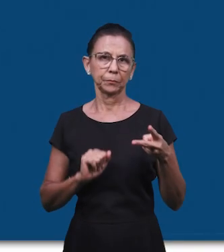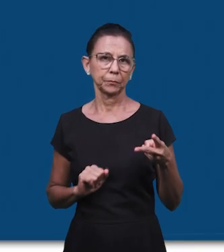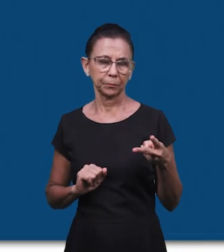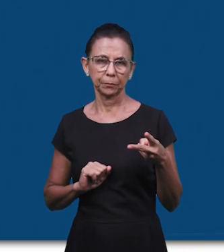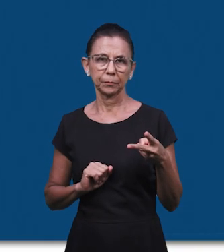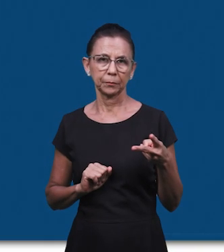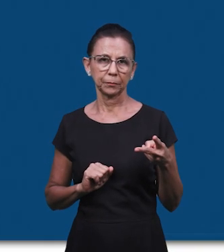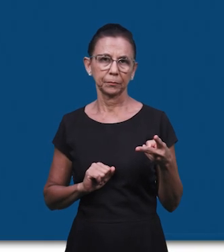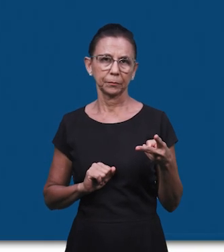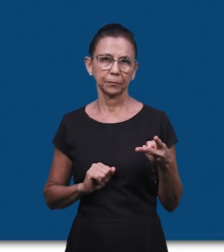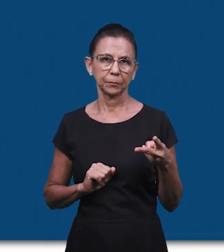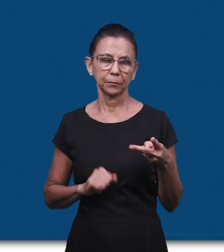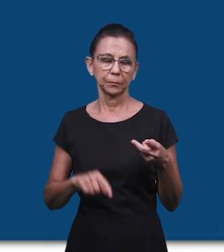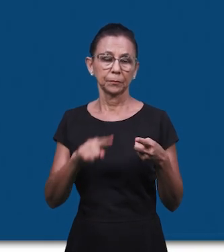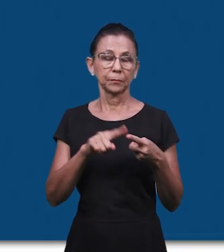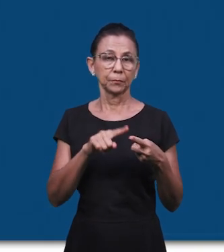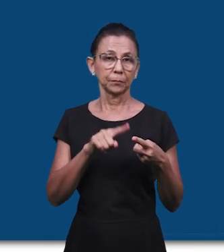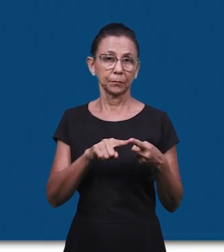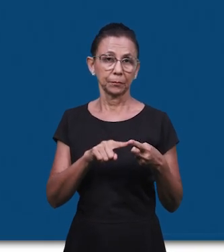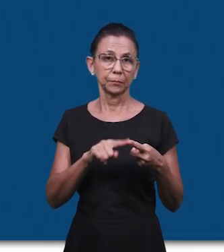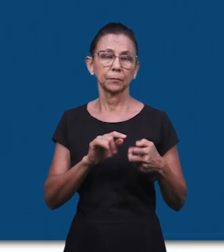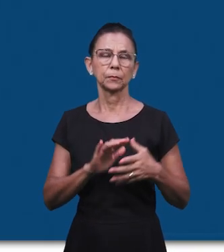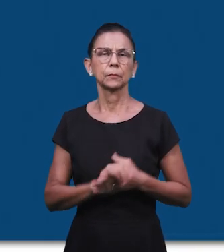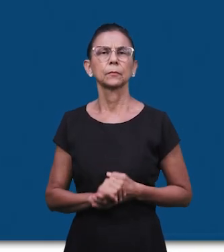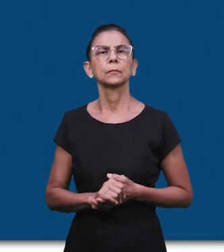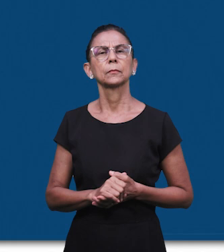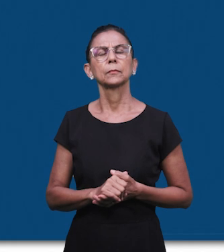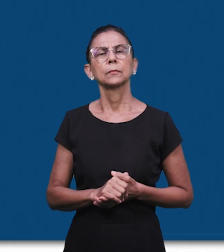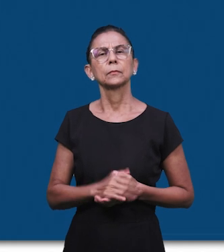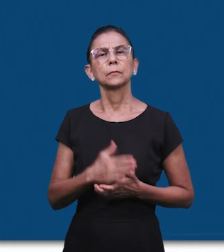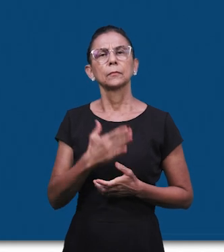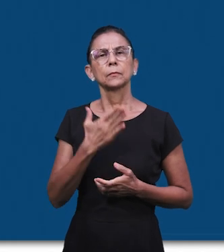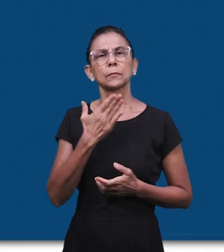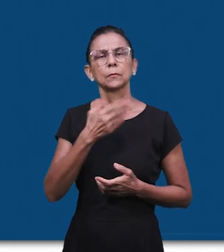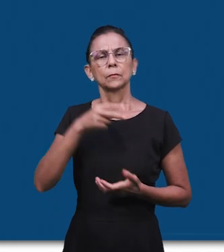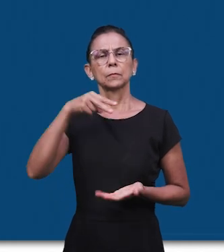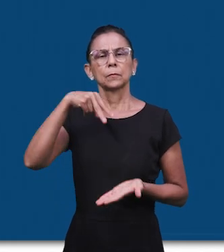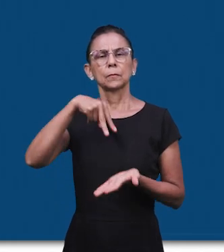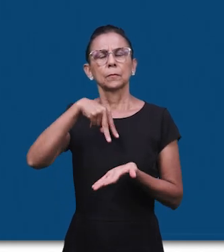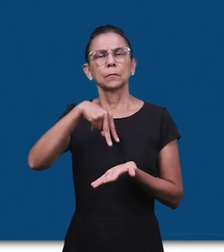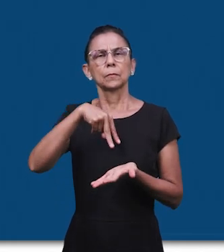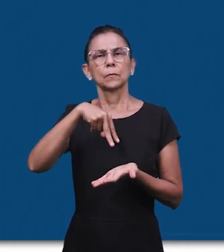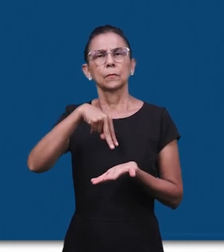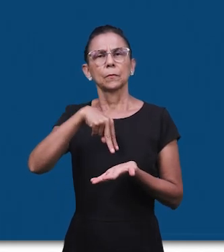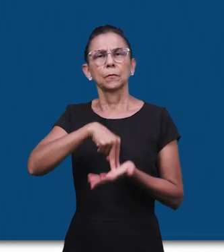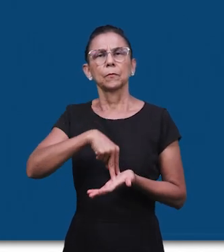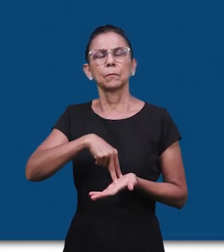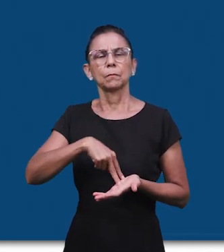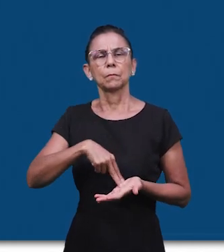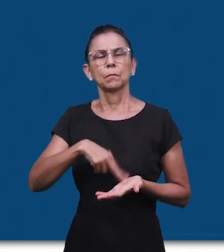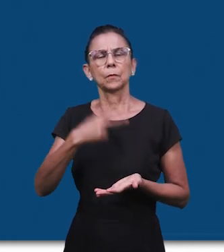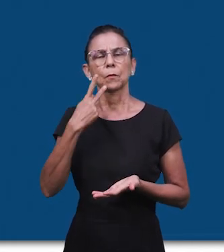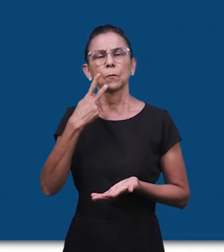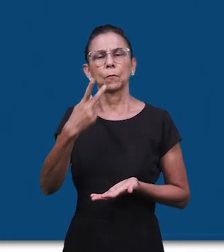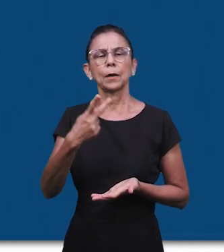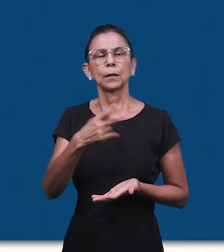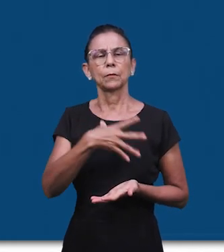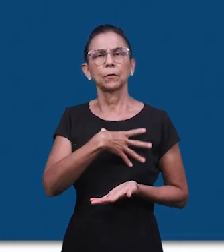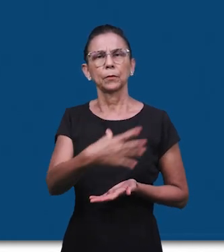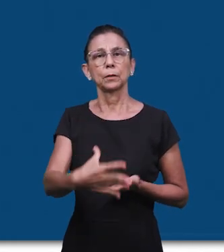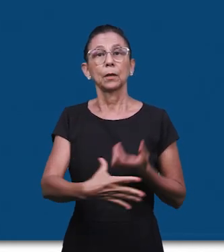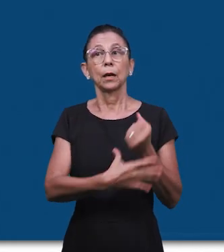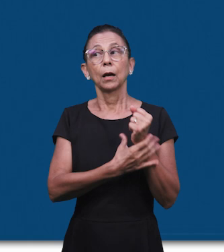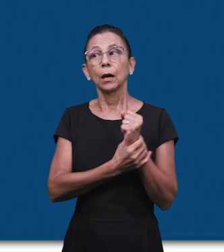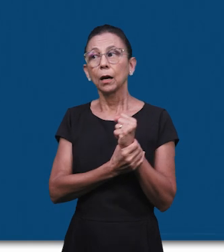é: na autoridade, os pais têm firmeza no falar e no agir, com amor, dando segurança aos filhos. E